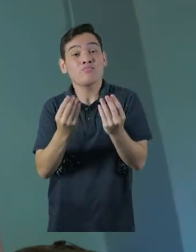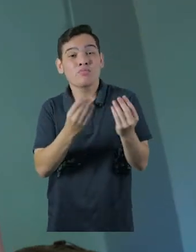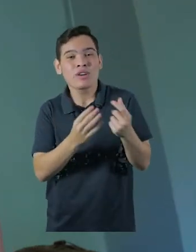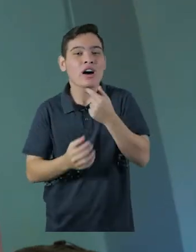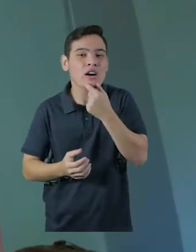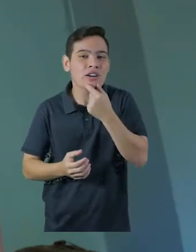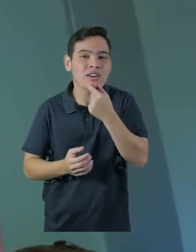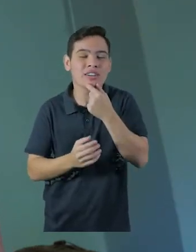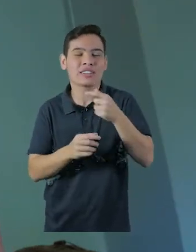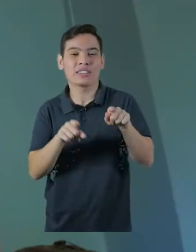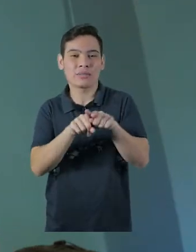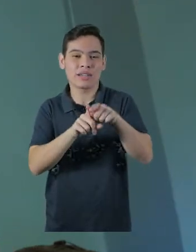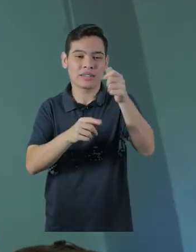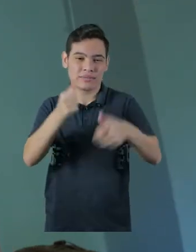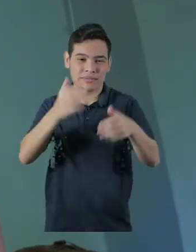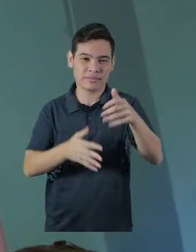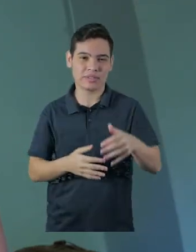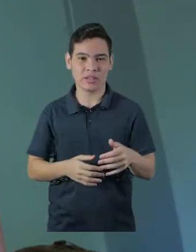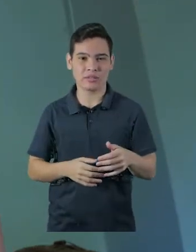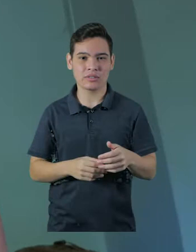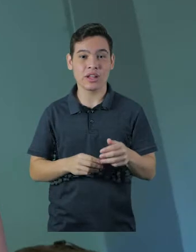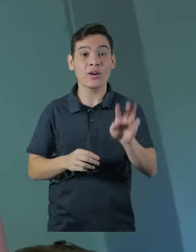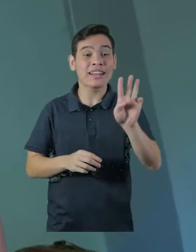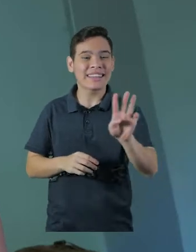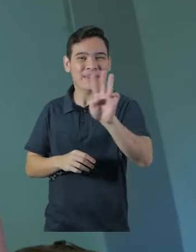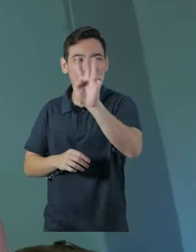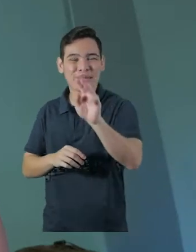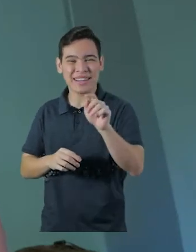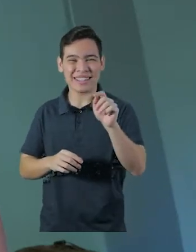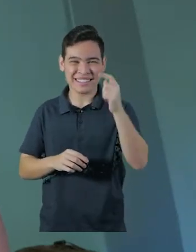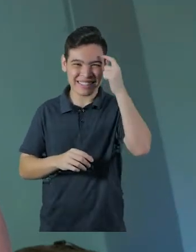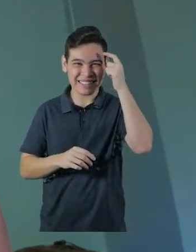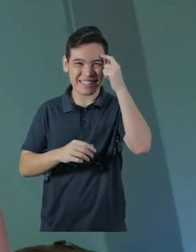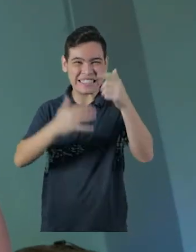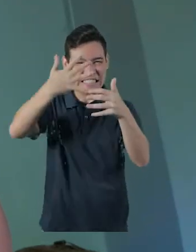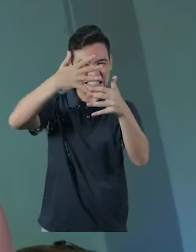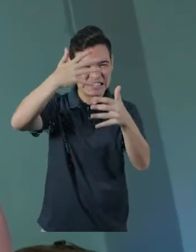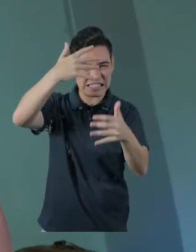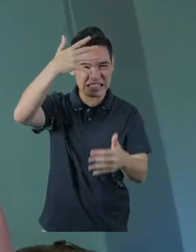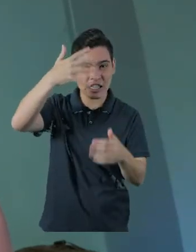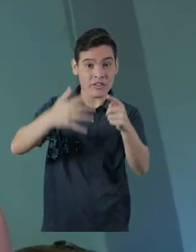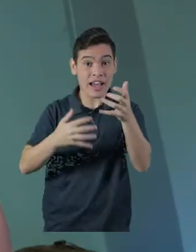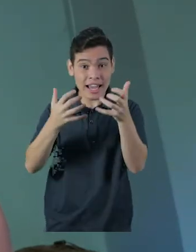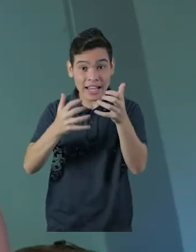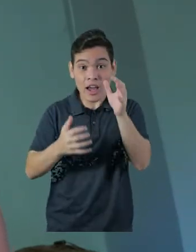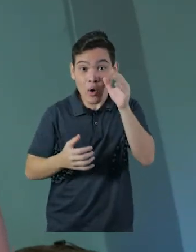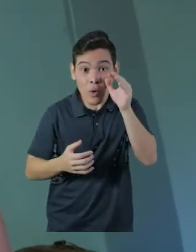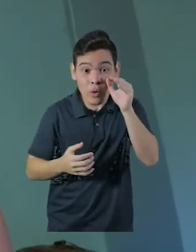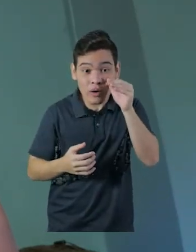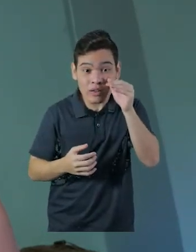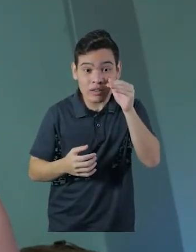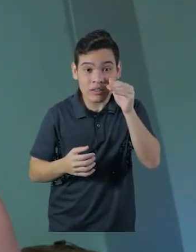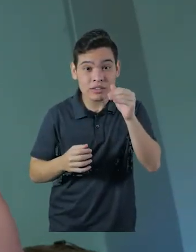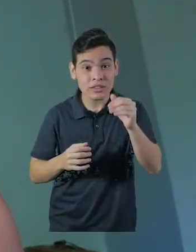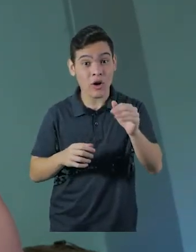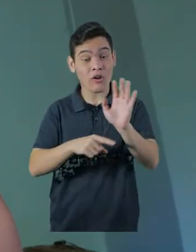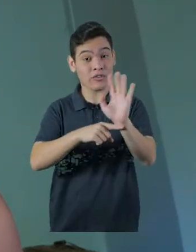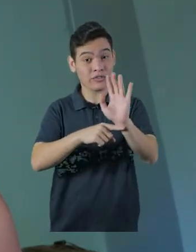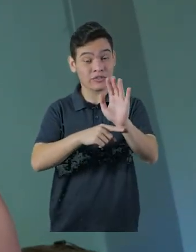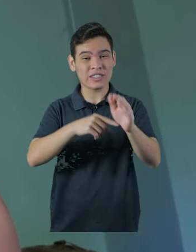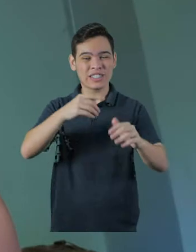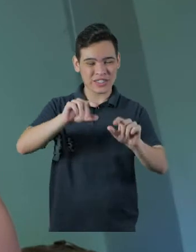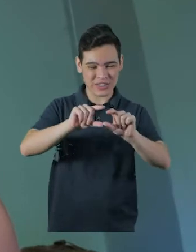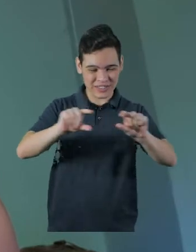Então alguns dos links, alguns dos endereços para você encontrar mais dessa informação vão estar na descrição